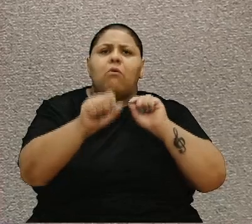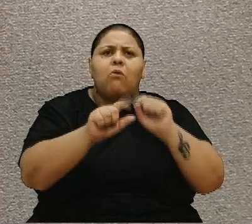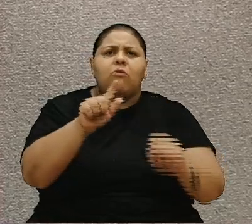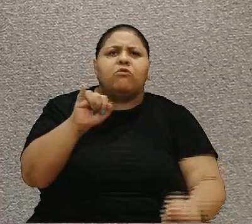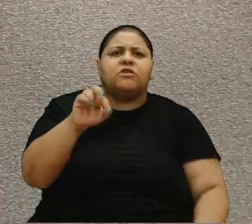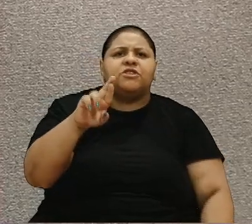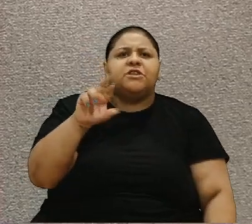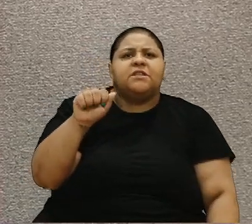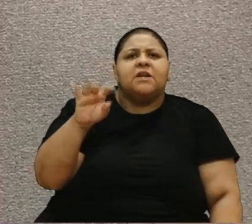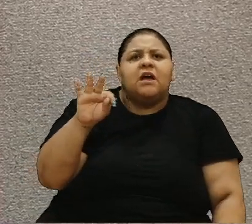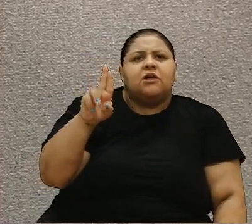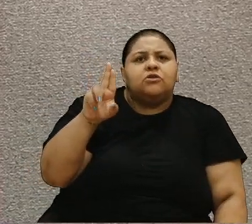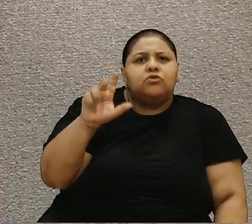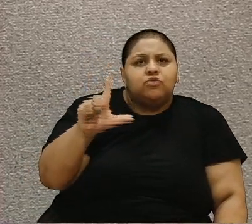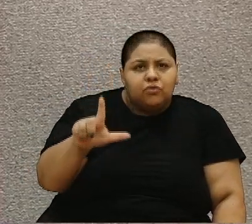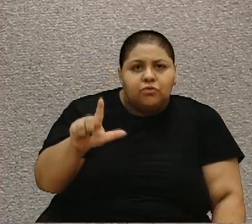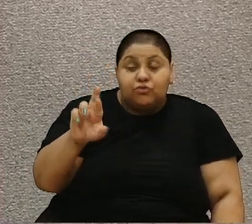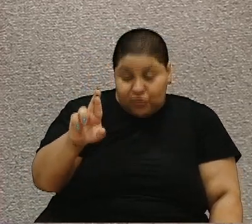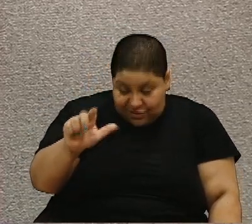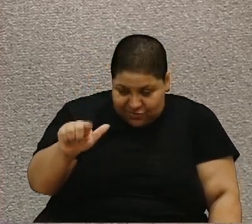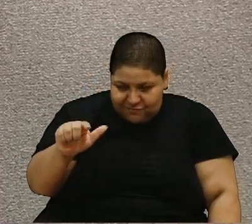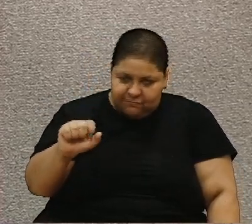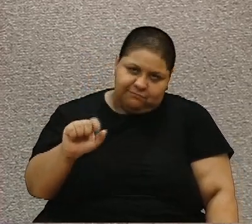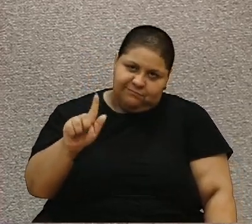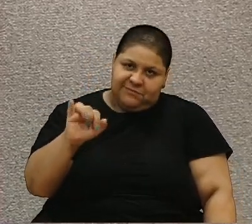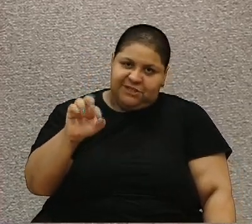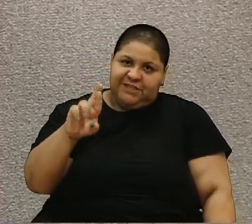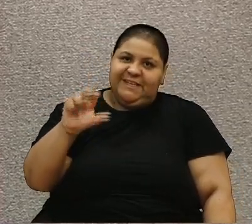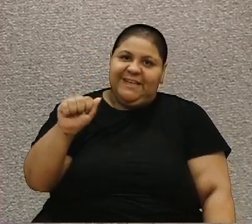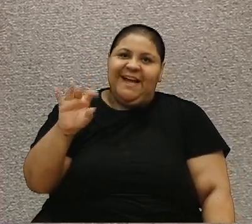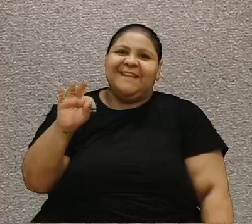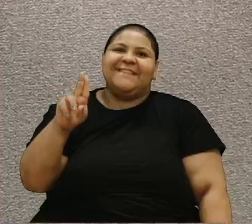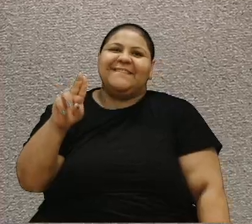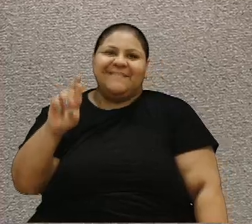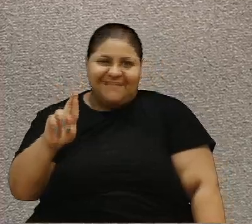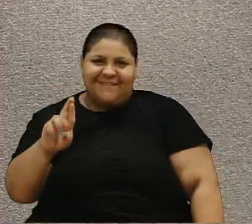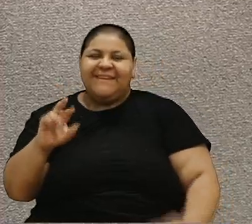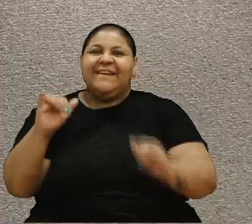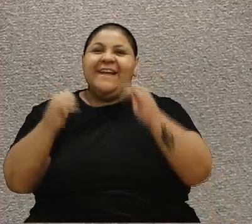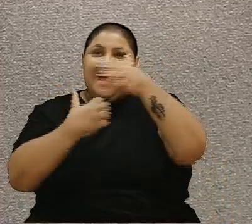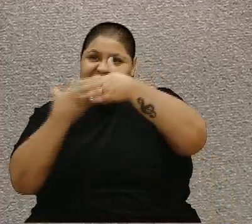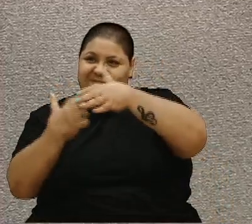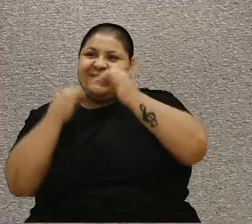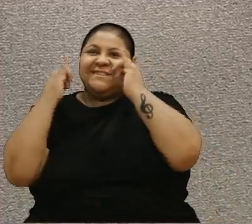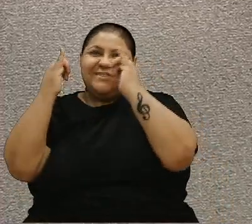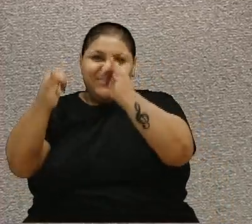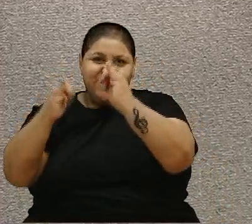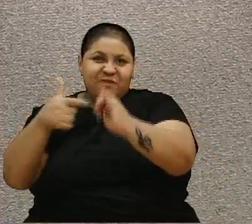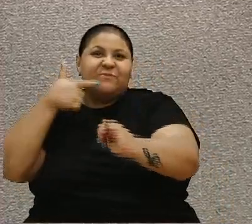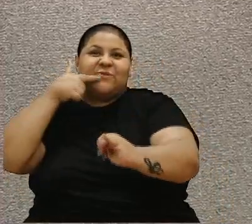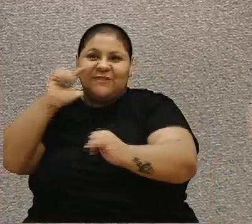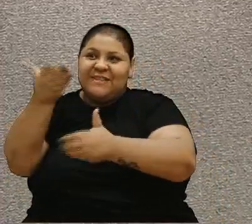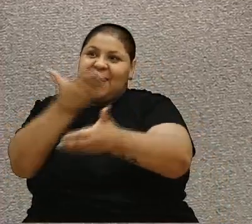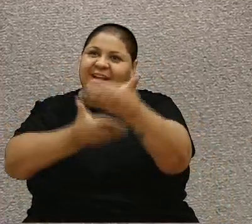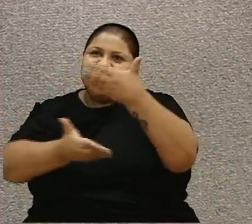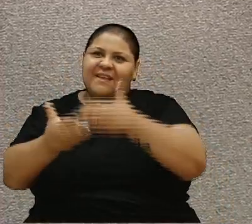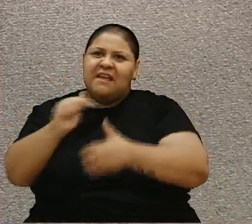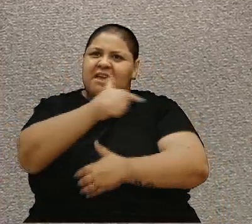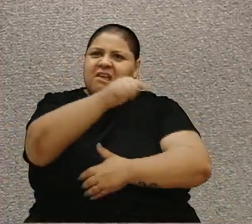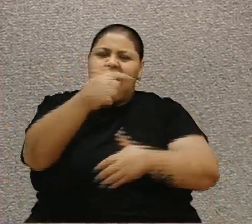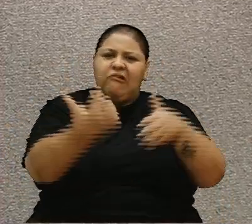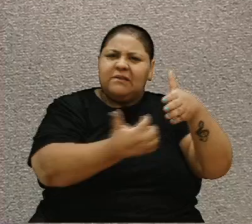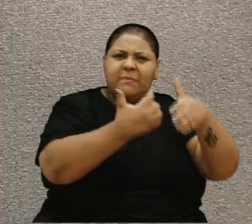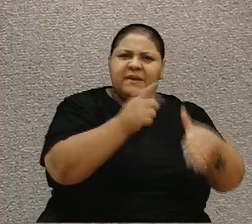consegue atender com ônibus melhores, busca em casa o trabalhador e a outra empresa não